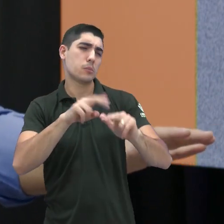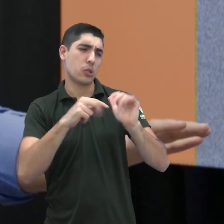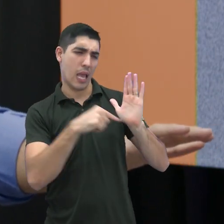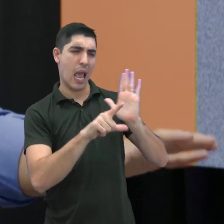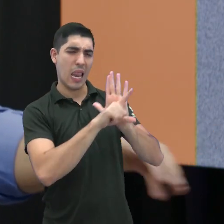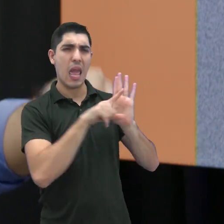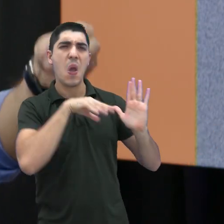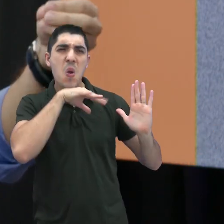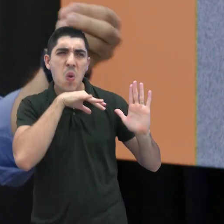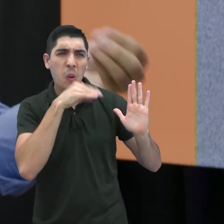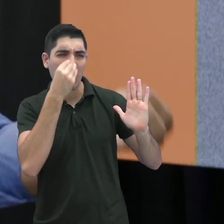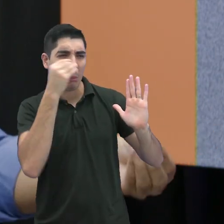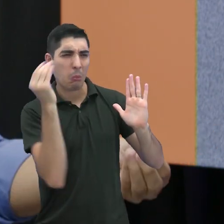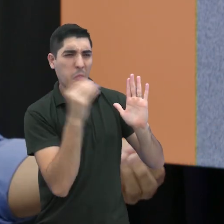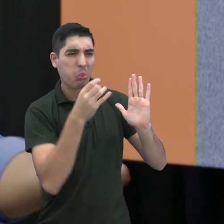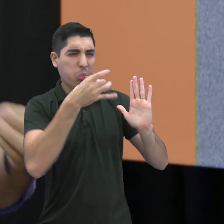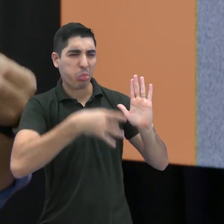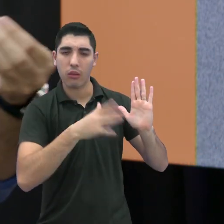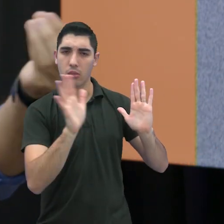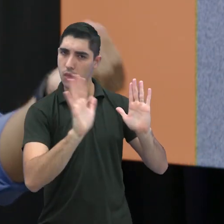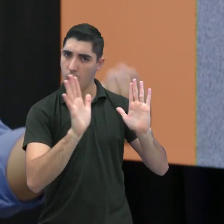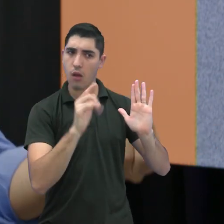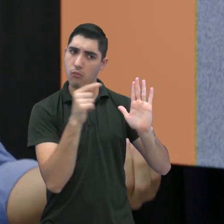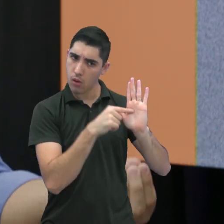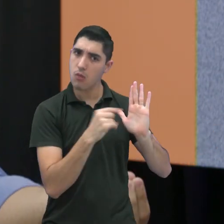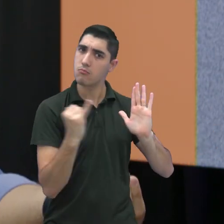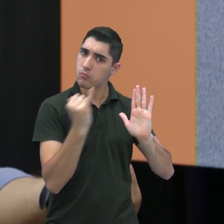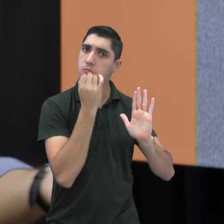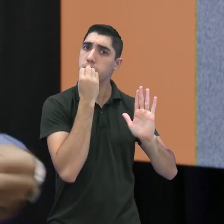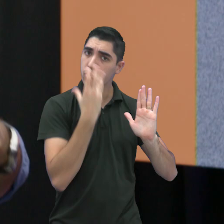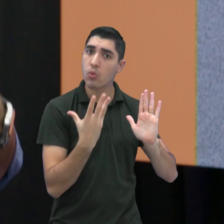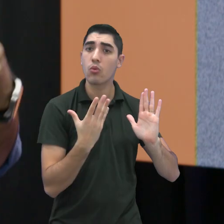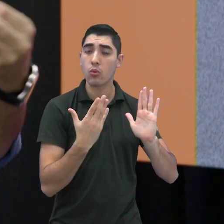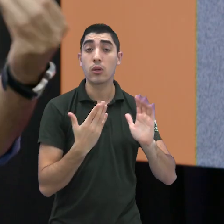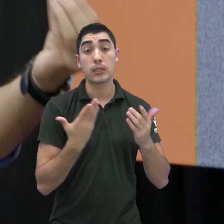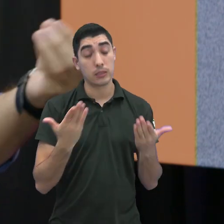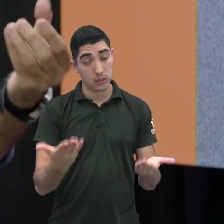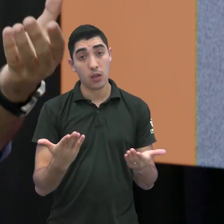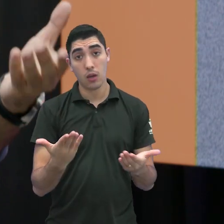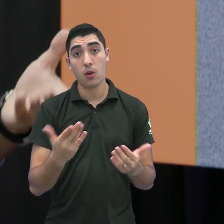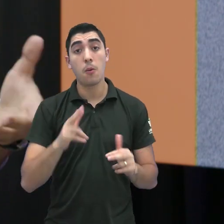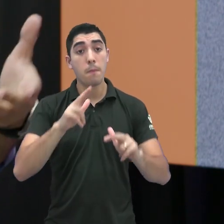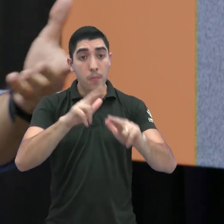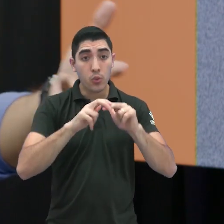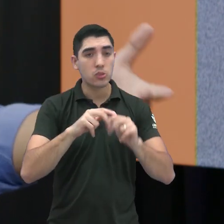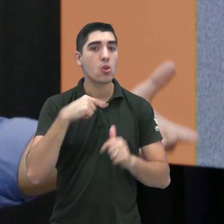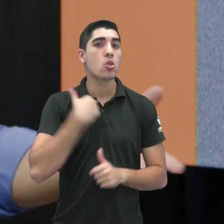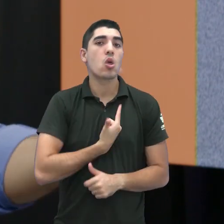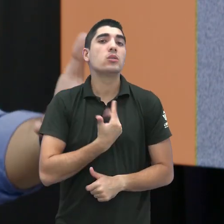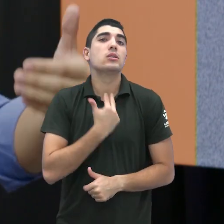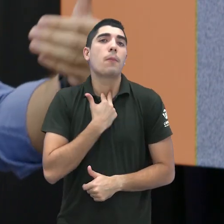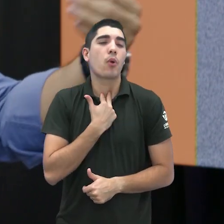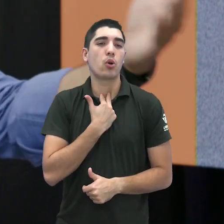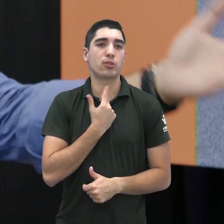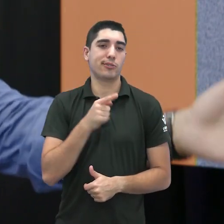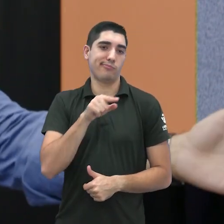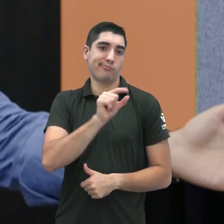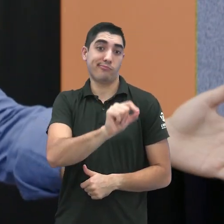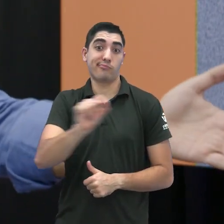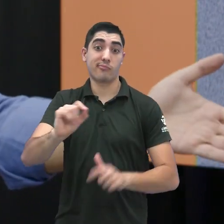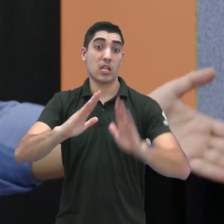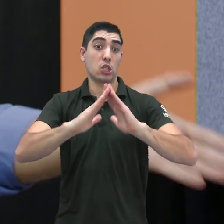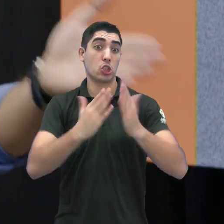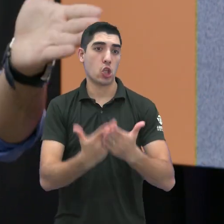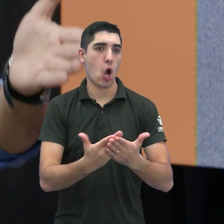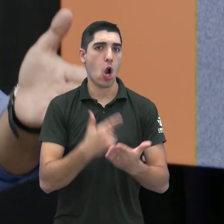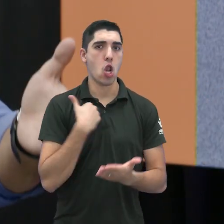forma nenhuma. Eu acho que é fundamental, é mais um processo. A gente não tem que determinar, principalmente as escolas, que o resultado de um